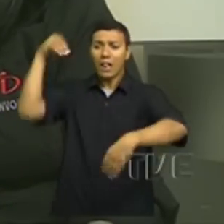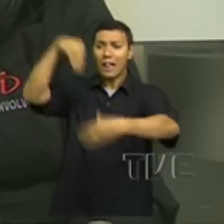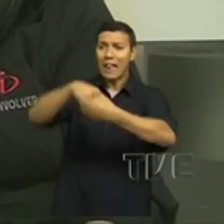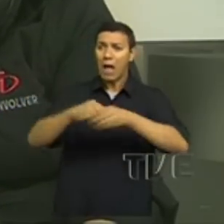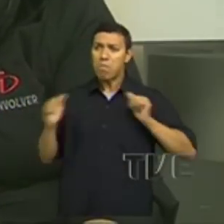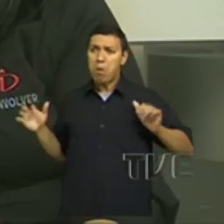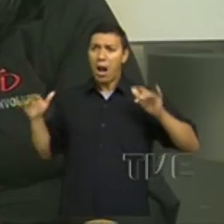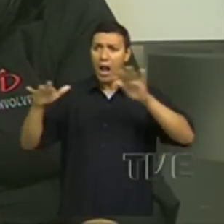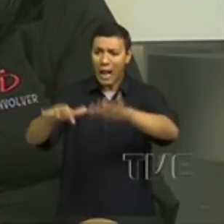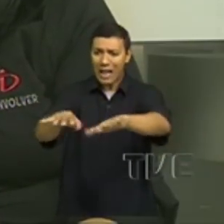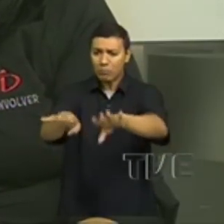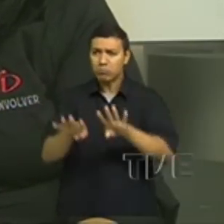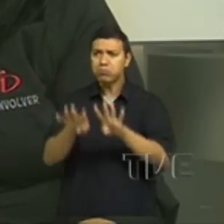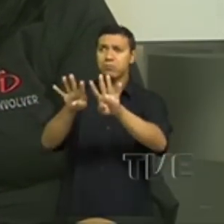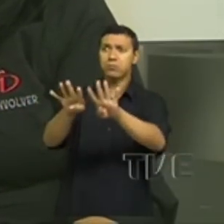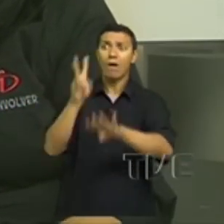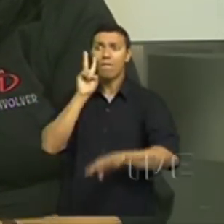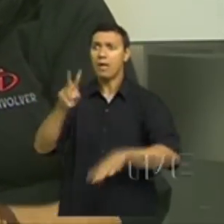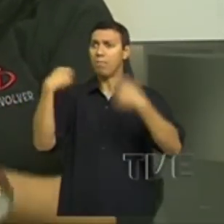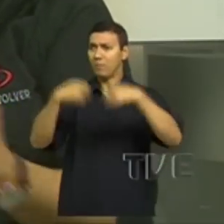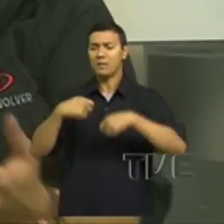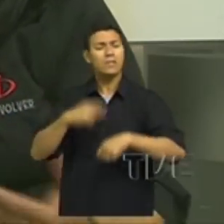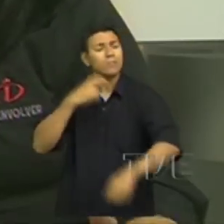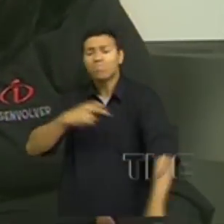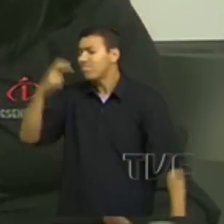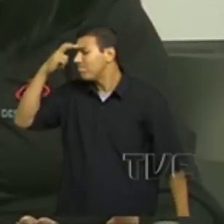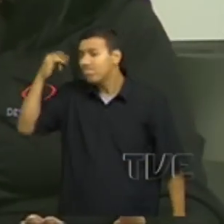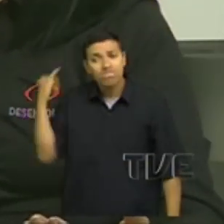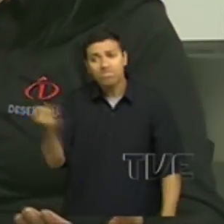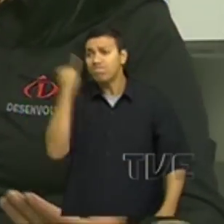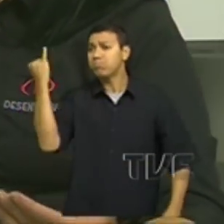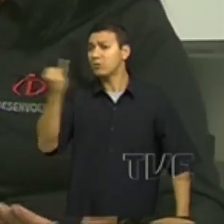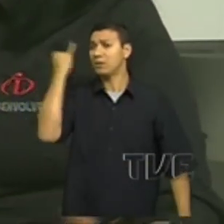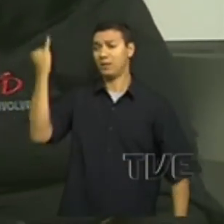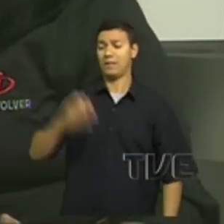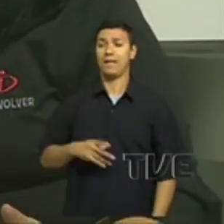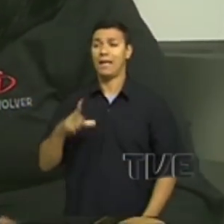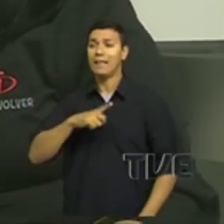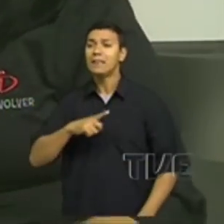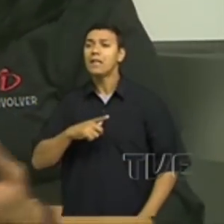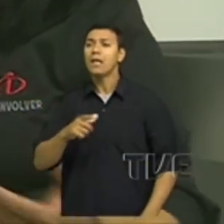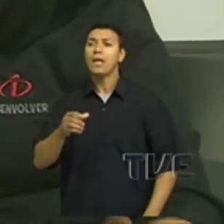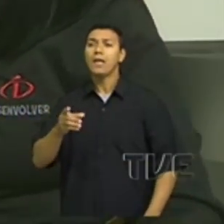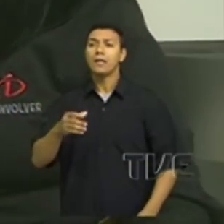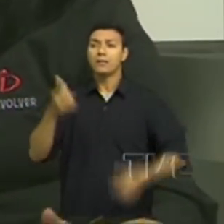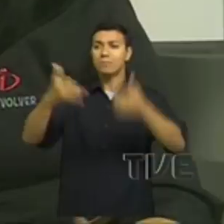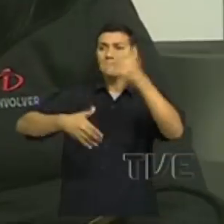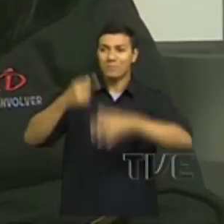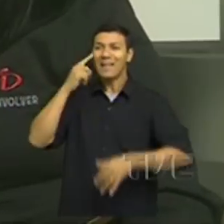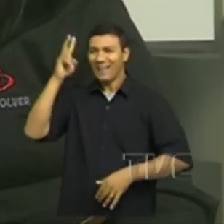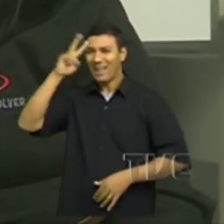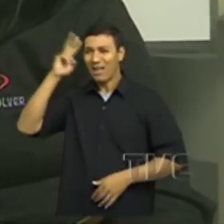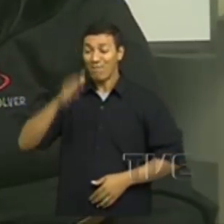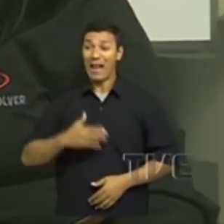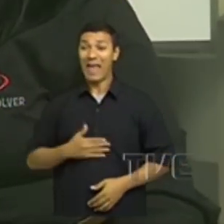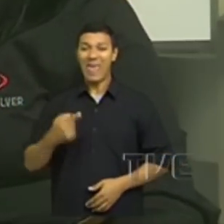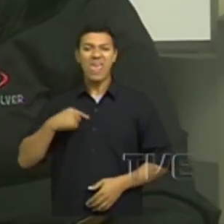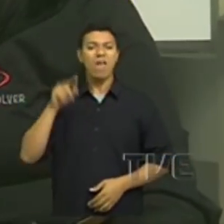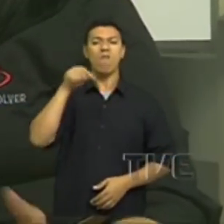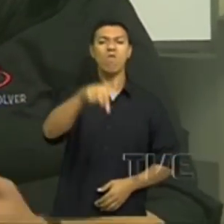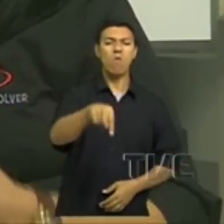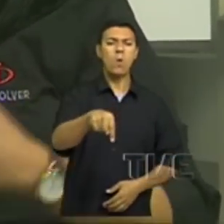ocorra. Né? Isso é fundamental. Existe uma máxima, né? Um ditado popular que diz que quem não é visto não é lembrado. Exatamente.